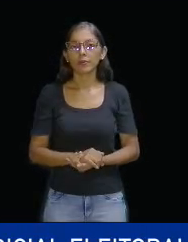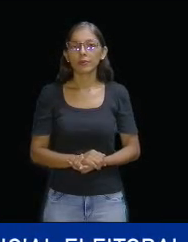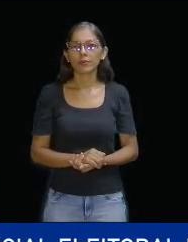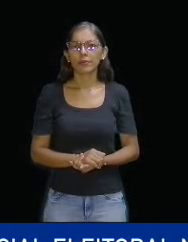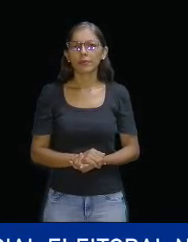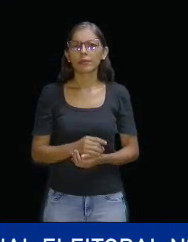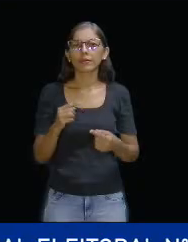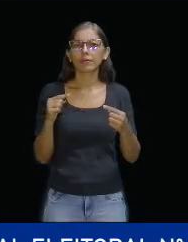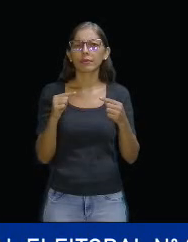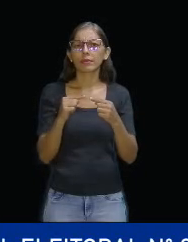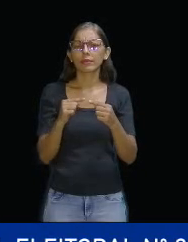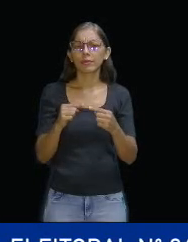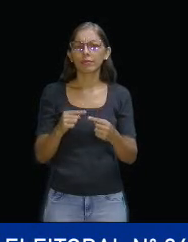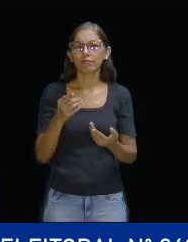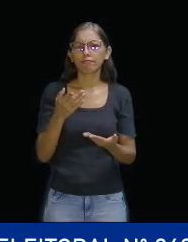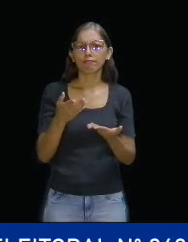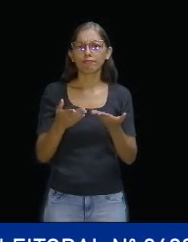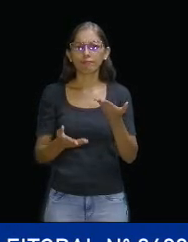para desequilibrar